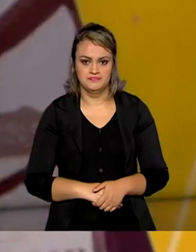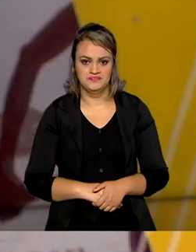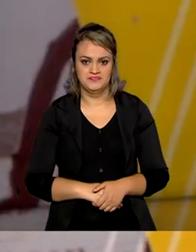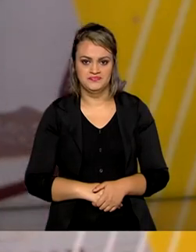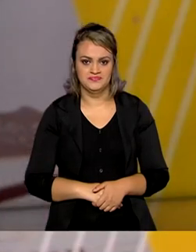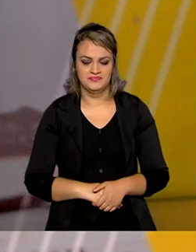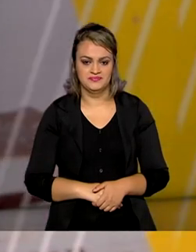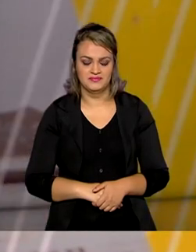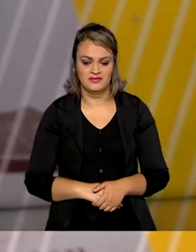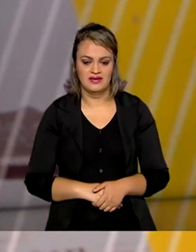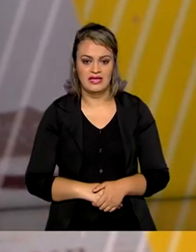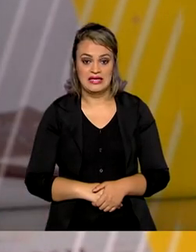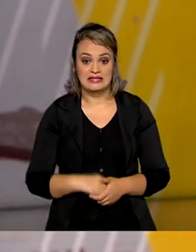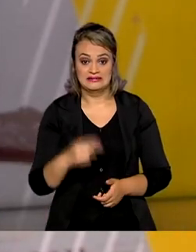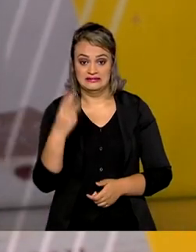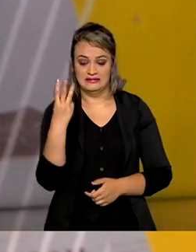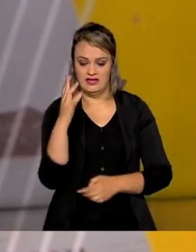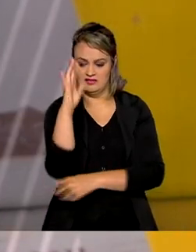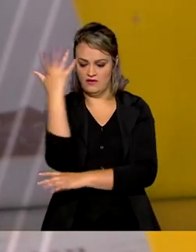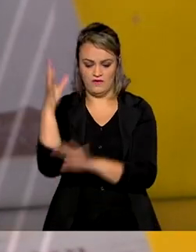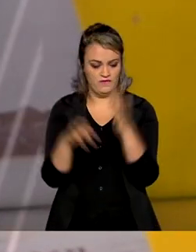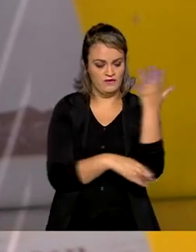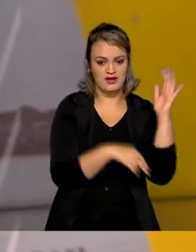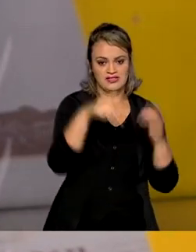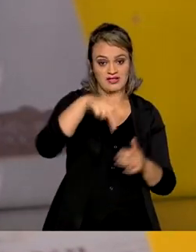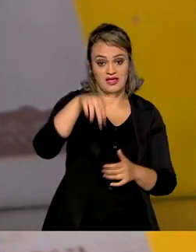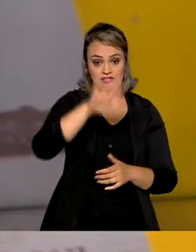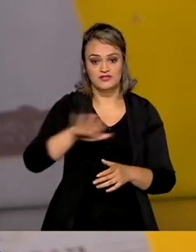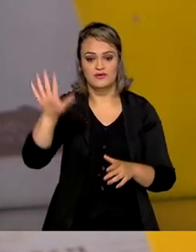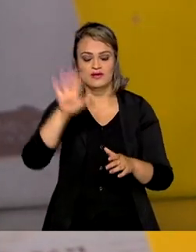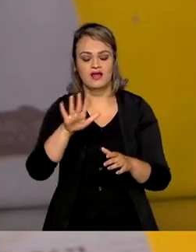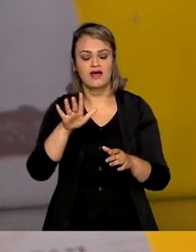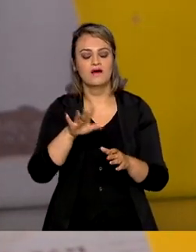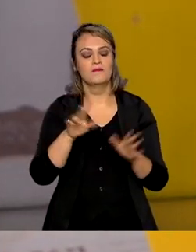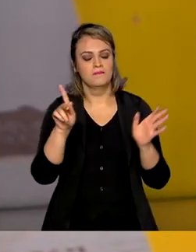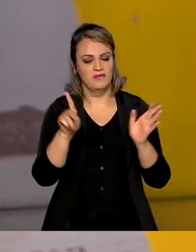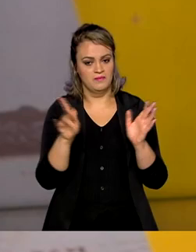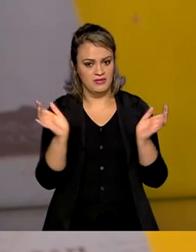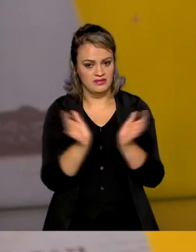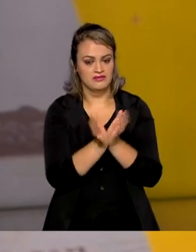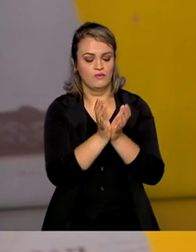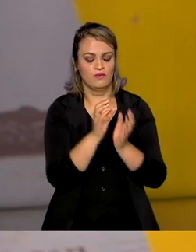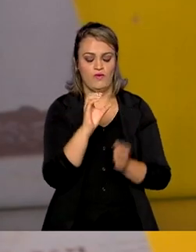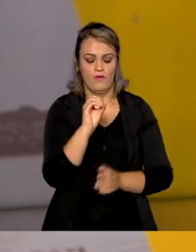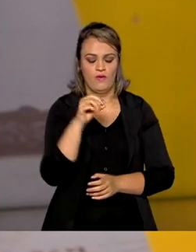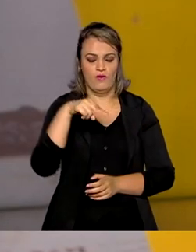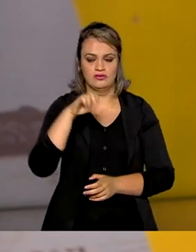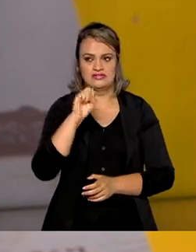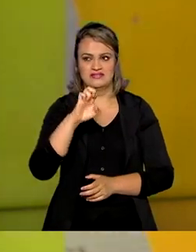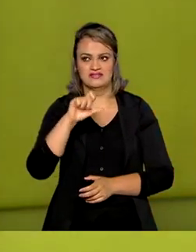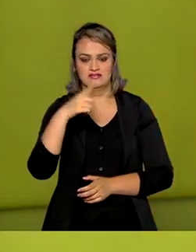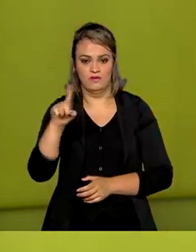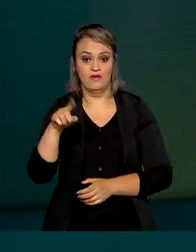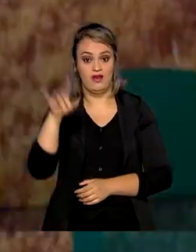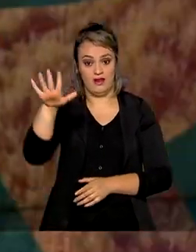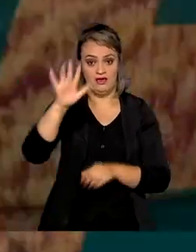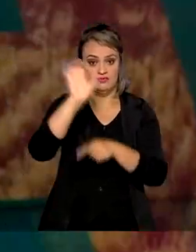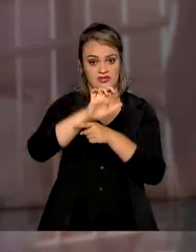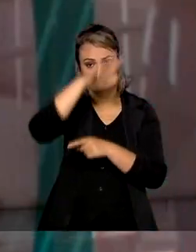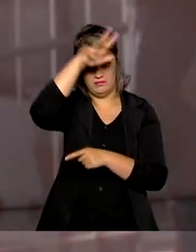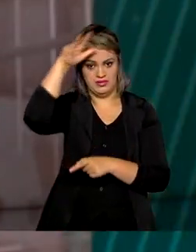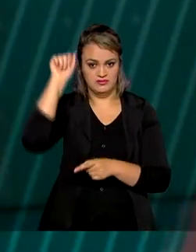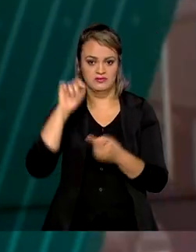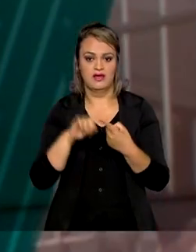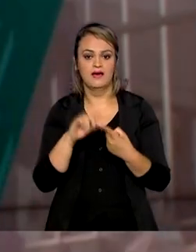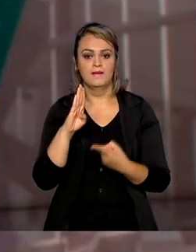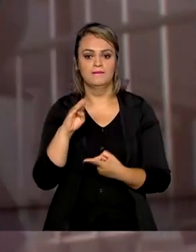Mais três florestas nacionais foram qualificadas para concessão, dessa vez no estado do Amazonas, a Abalata